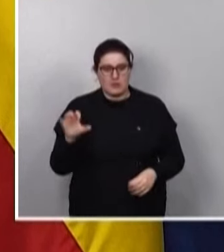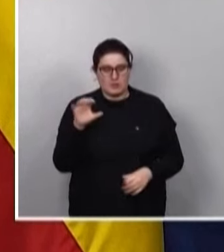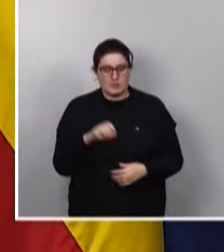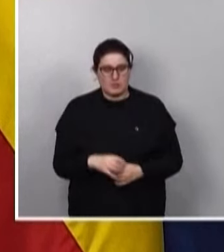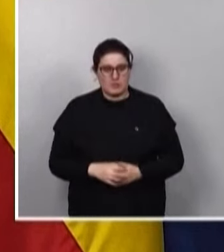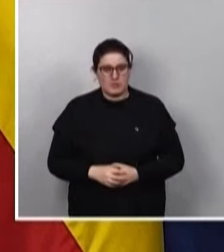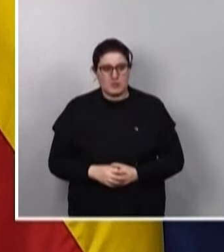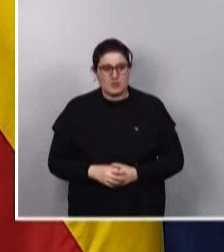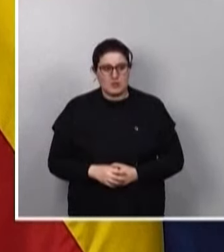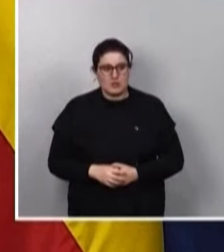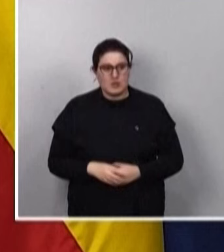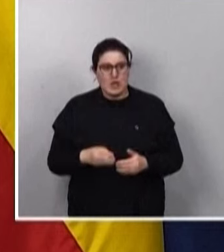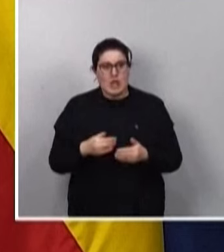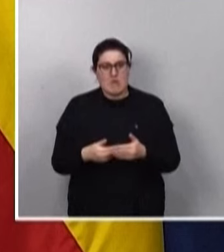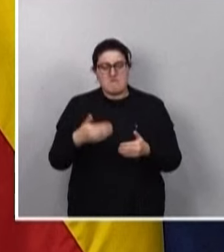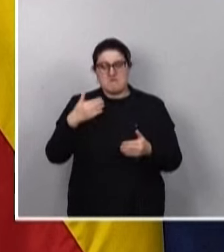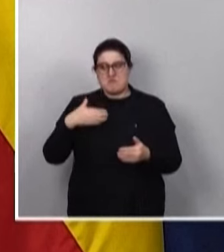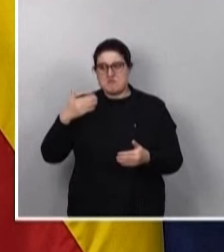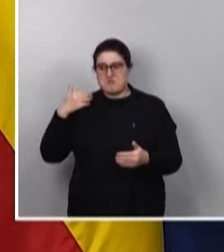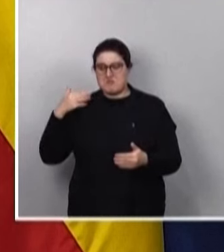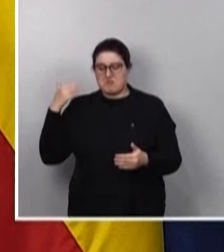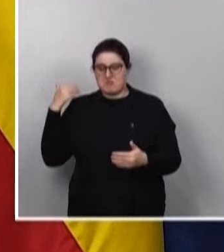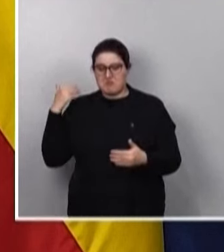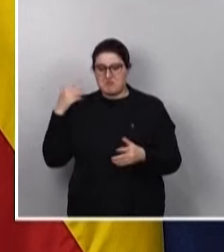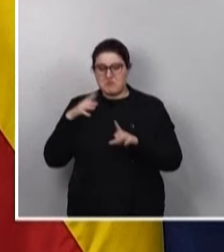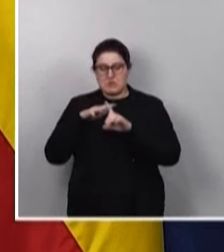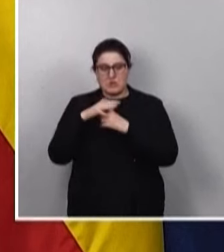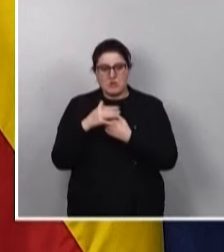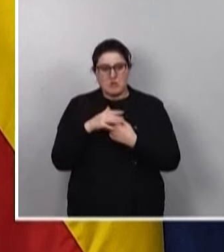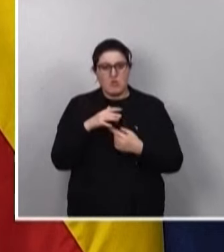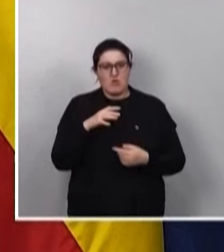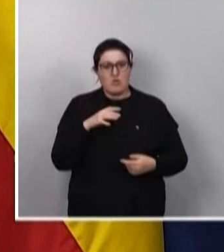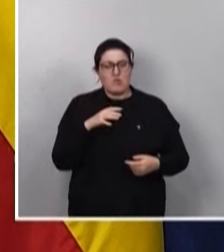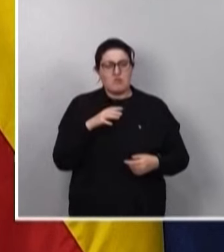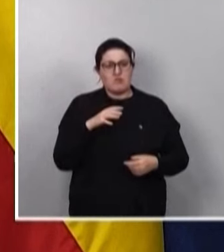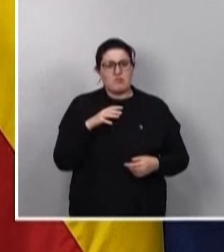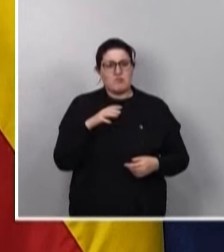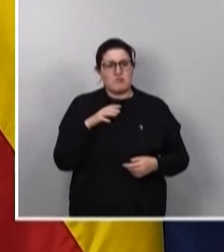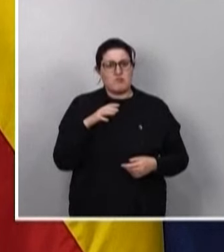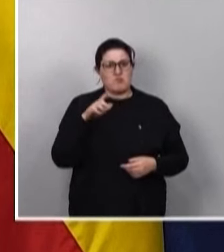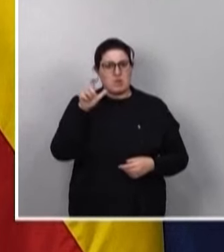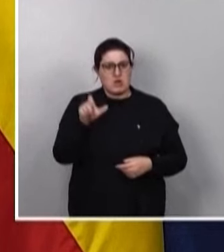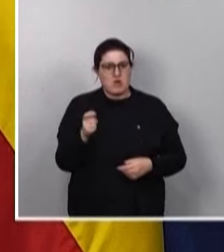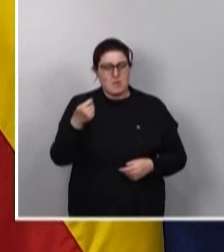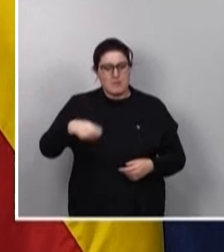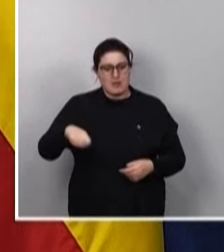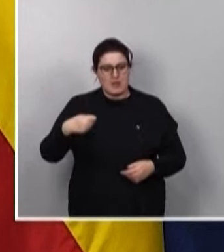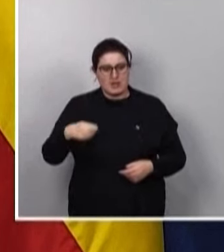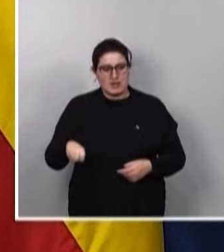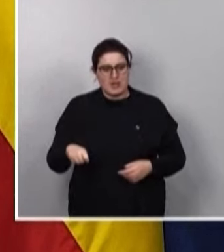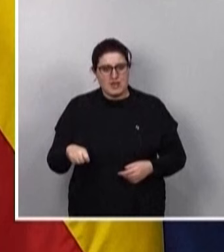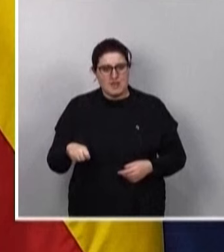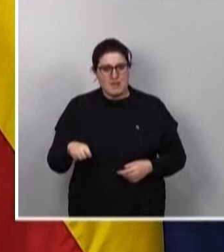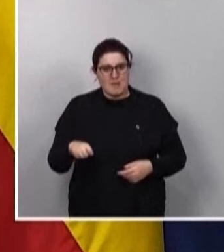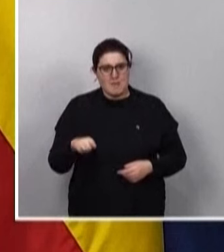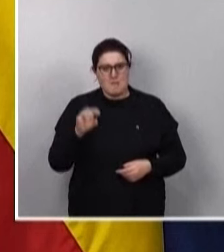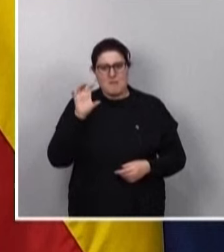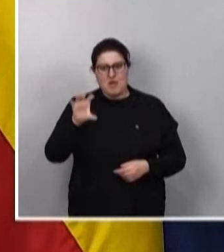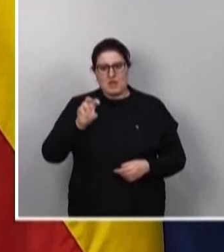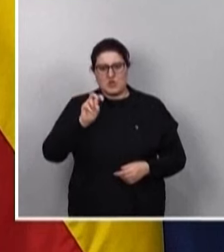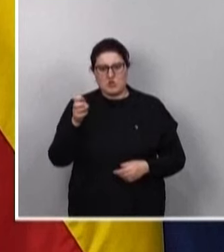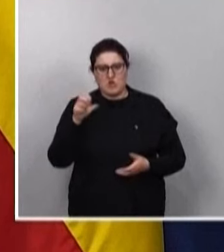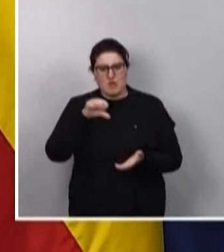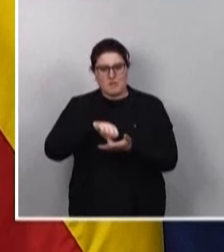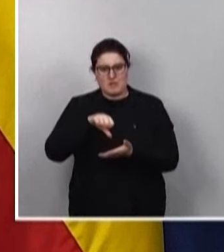relações diplomáticas entre países. Não existem precedentes de um chefe de Estado que vai à capital de outro país para